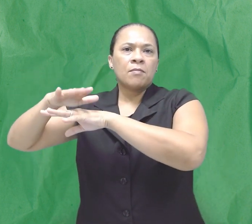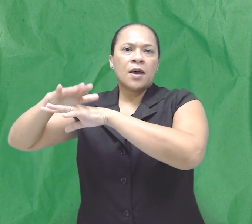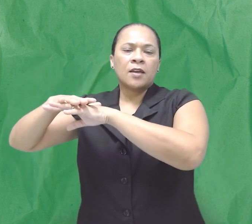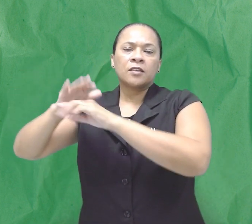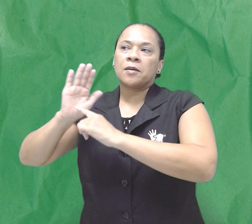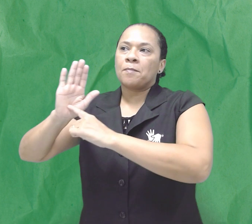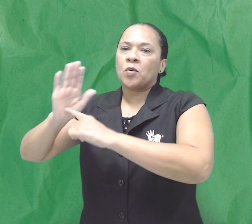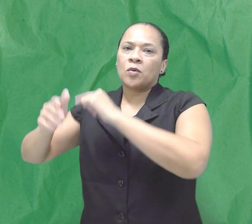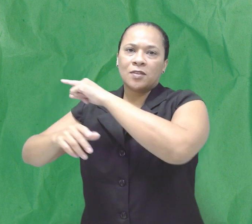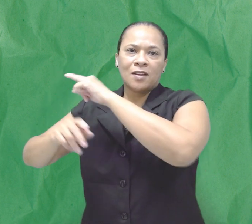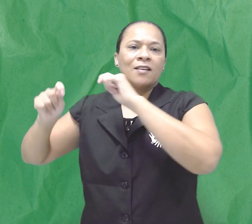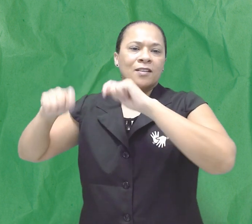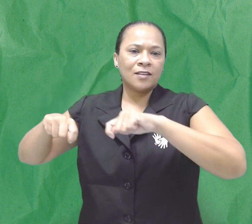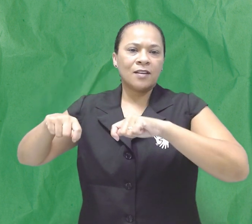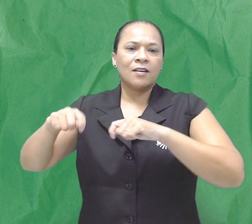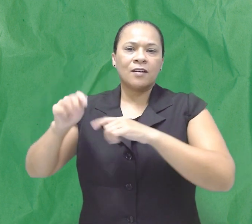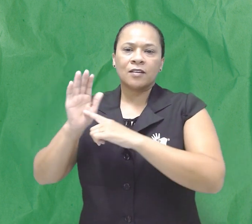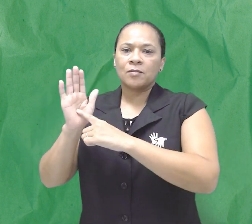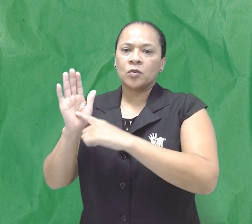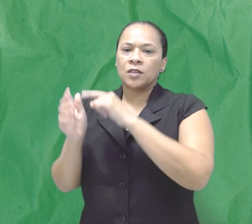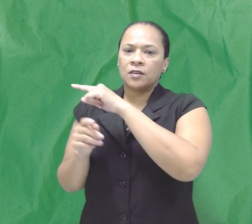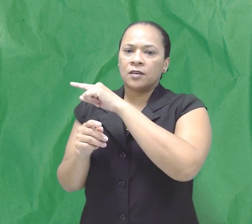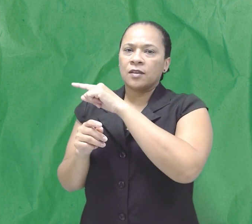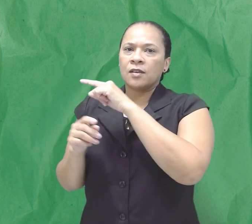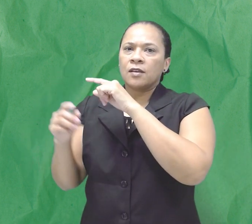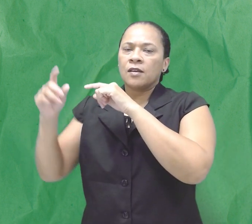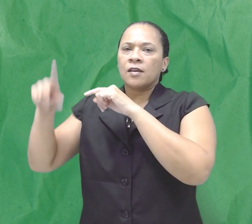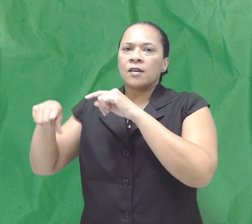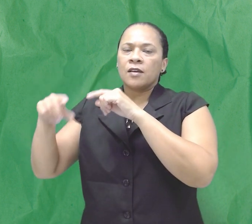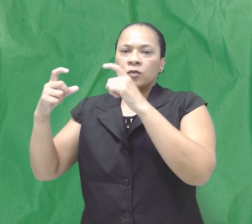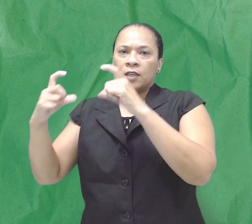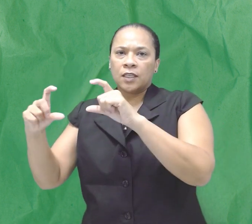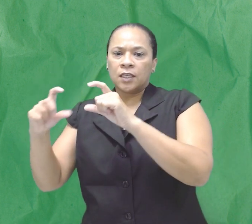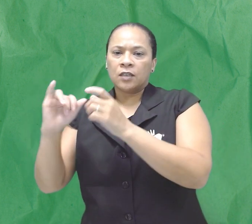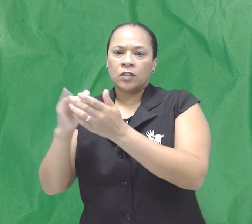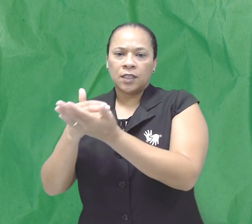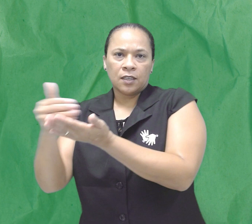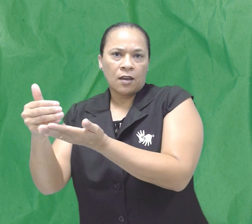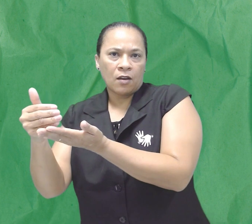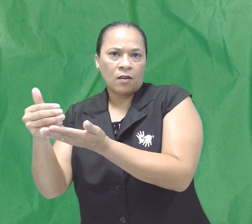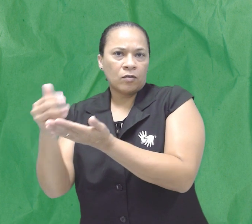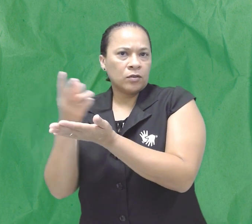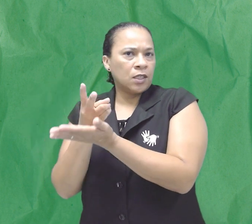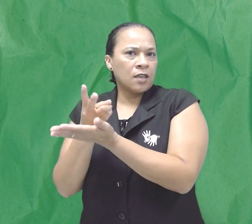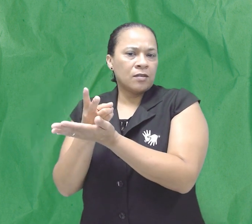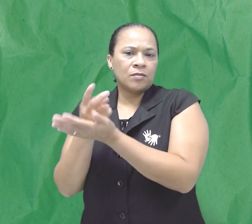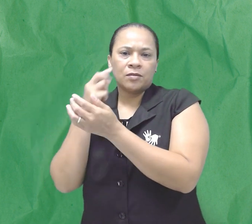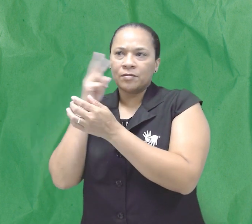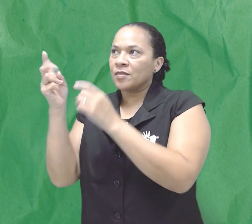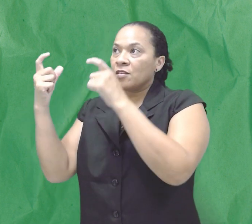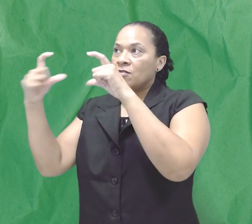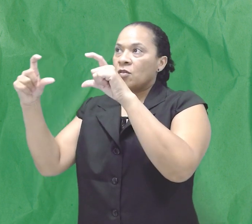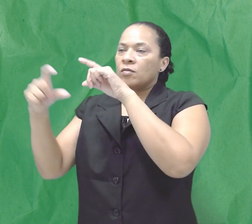expressa esse processo de diluição, que é essa apresentada aqui, ó. Concentração inicial, né, que é a concentração sempre da